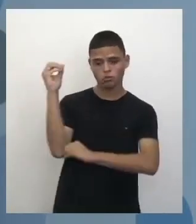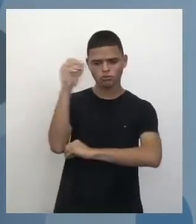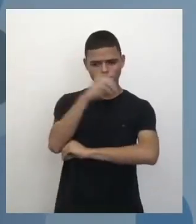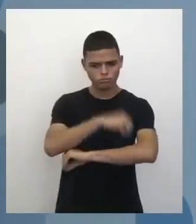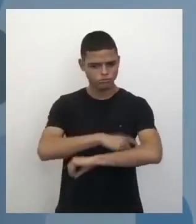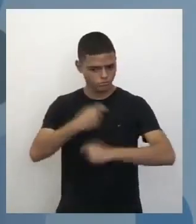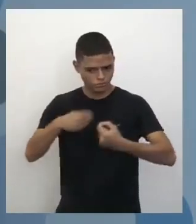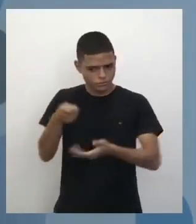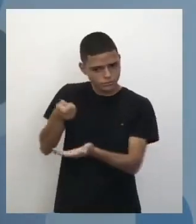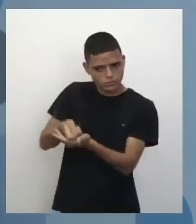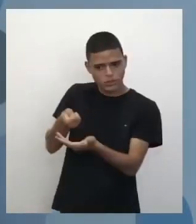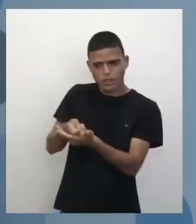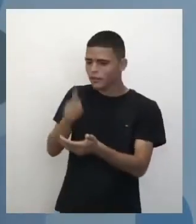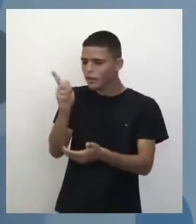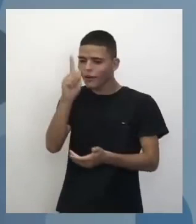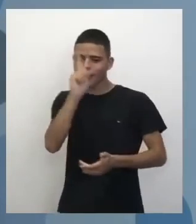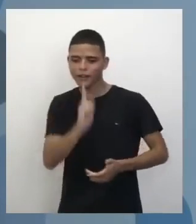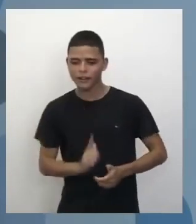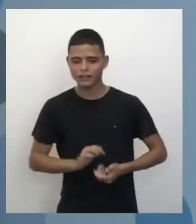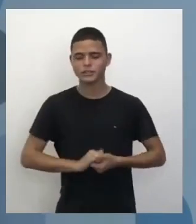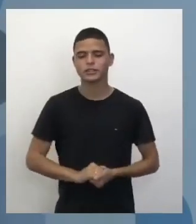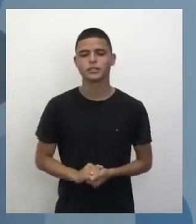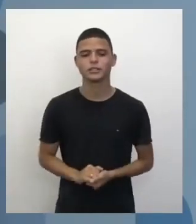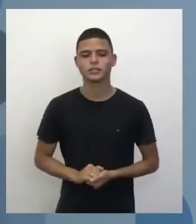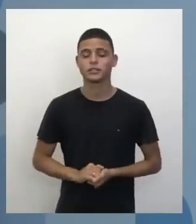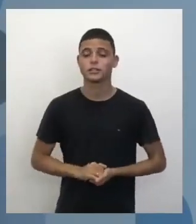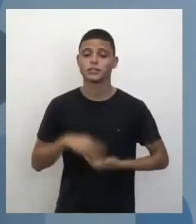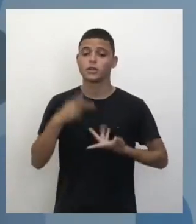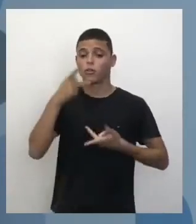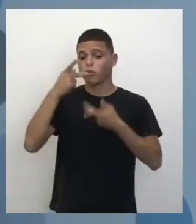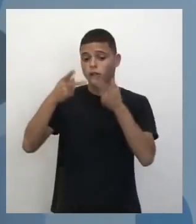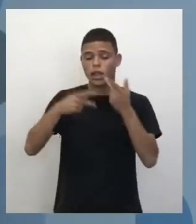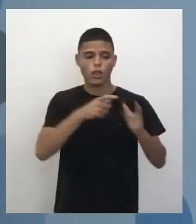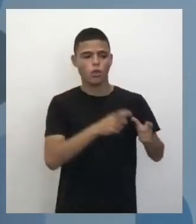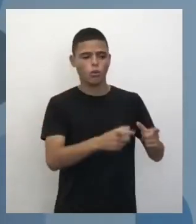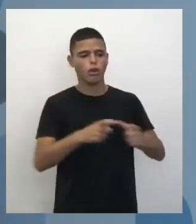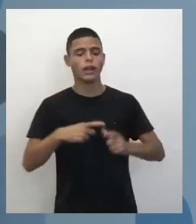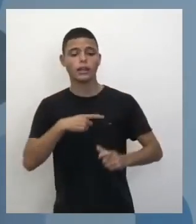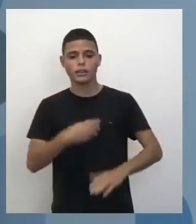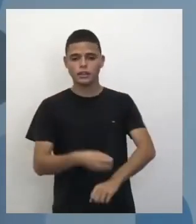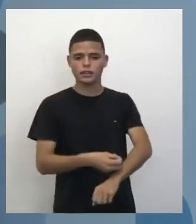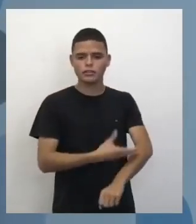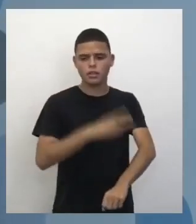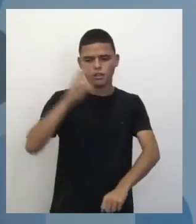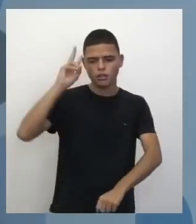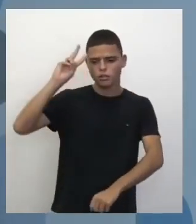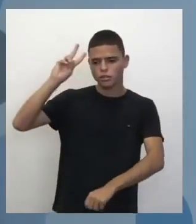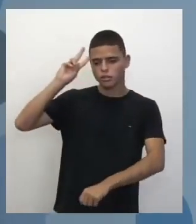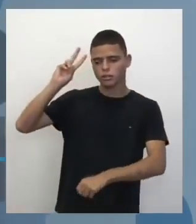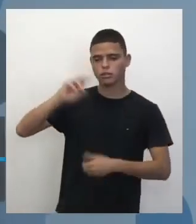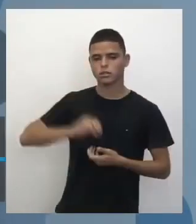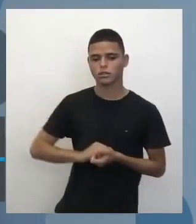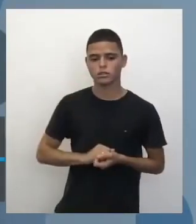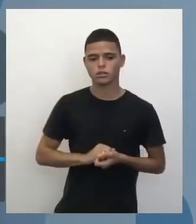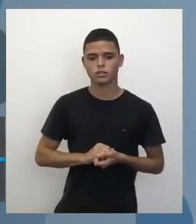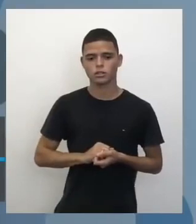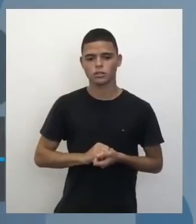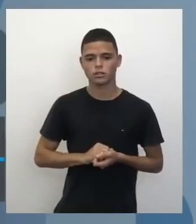pagar merchan, o pôr do sol é gratuito, né? Eu, falando de locais que nos despertam sentimentos, eu tô aqui lembrando de um